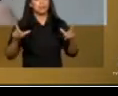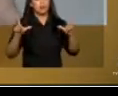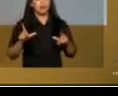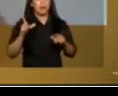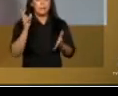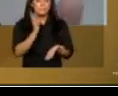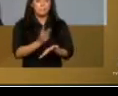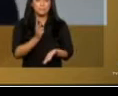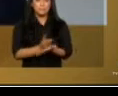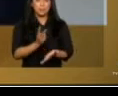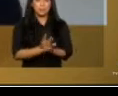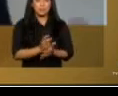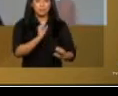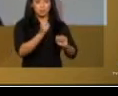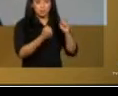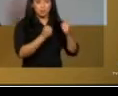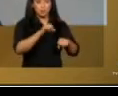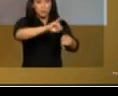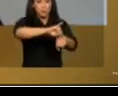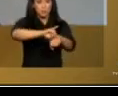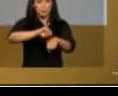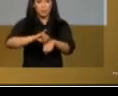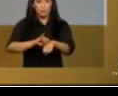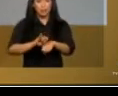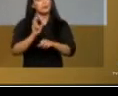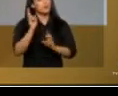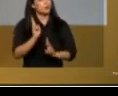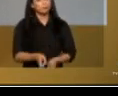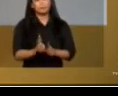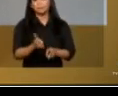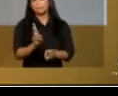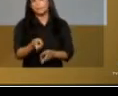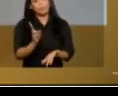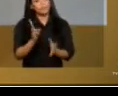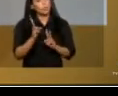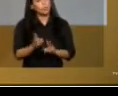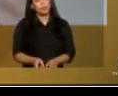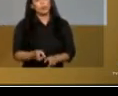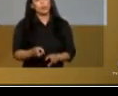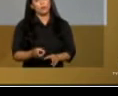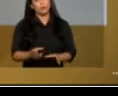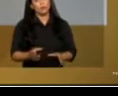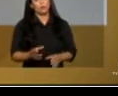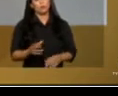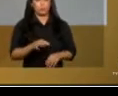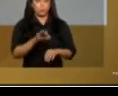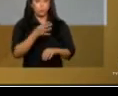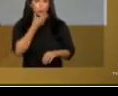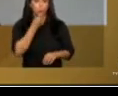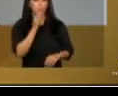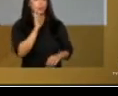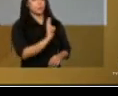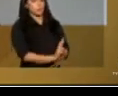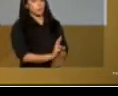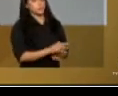mesmas refinarias transformadas em subsidiárias vão produzir exatamente a mesma coisa. Diz o engenheiro,